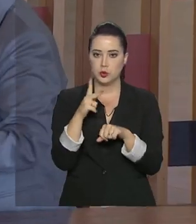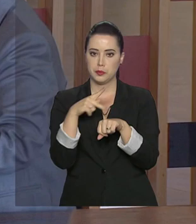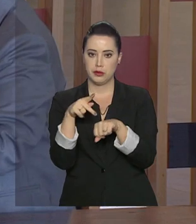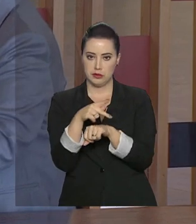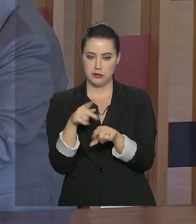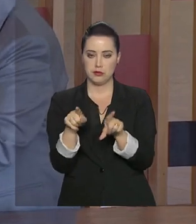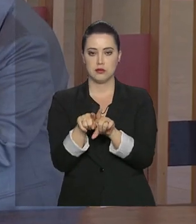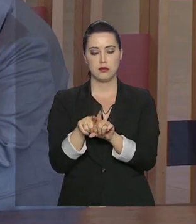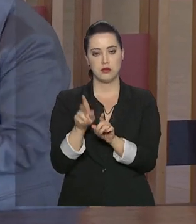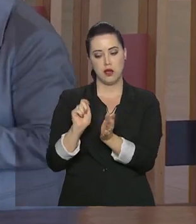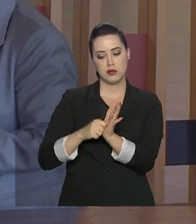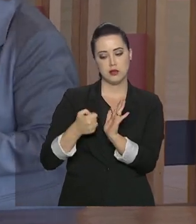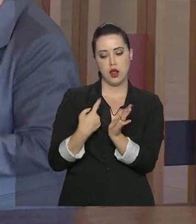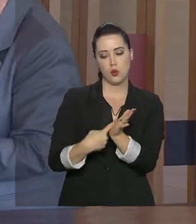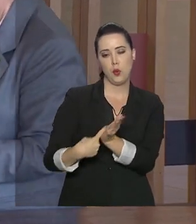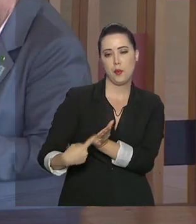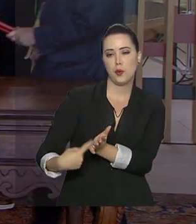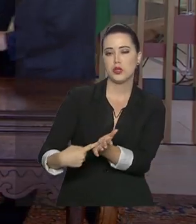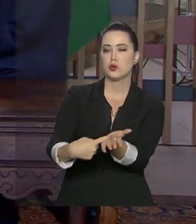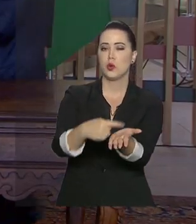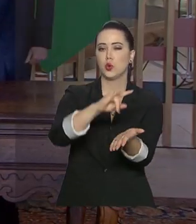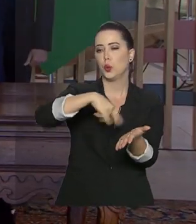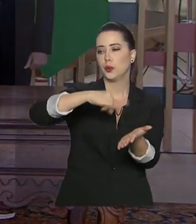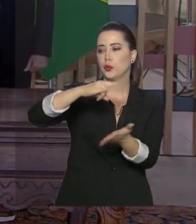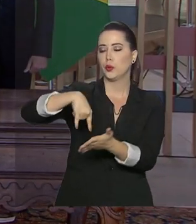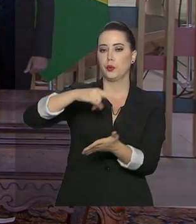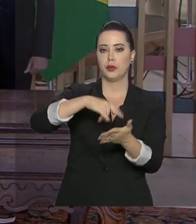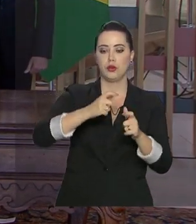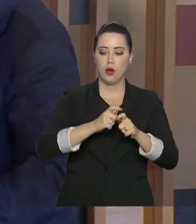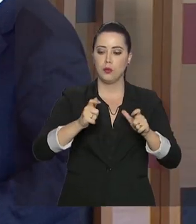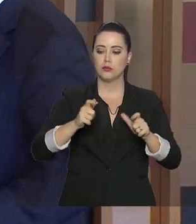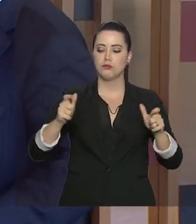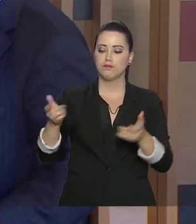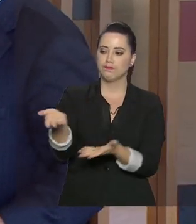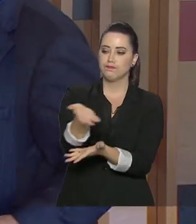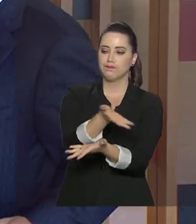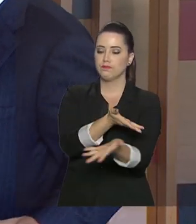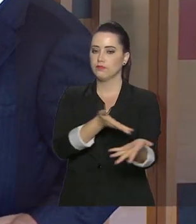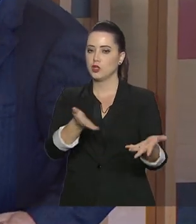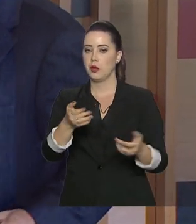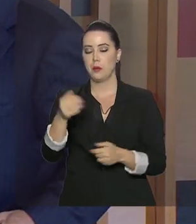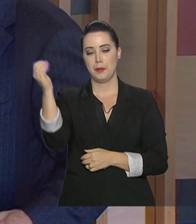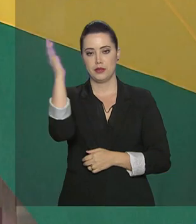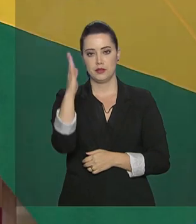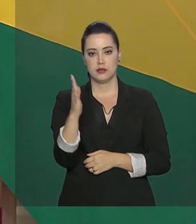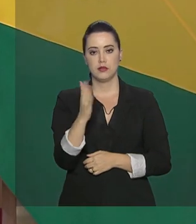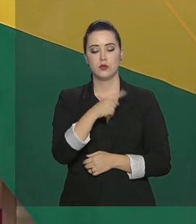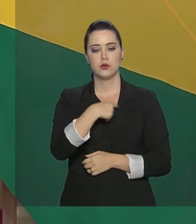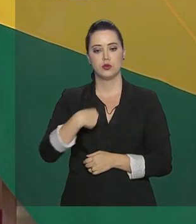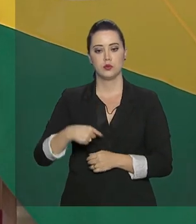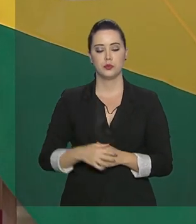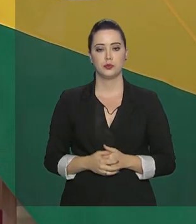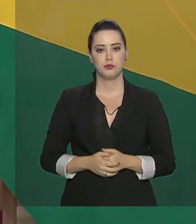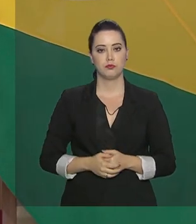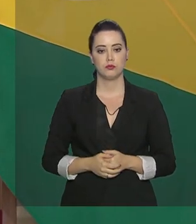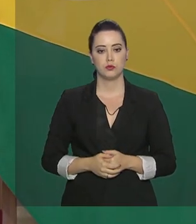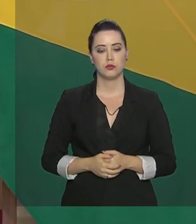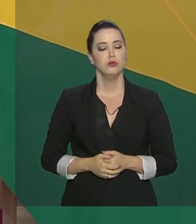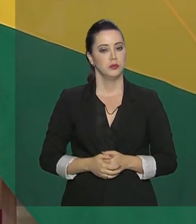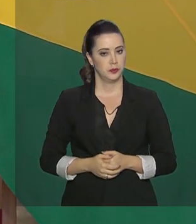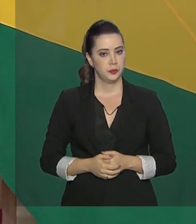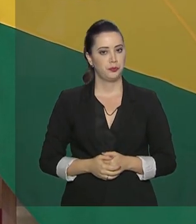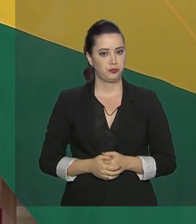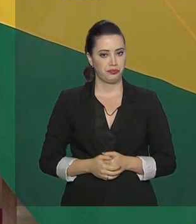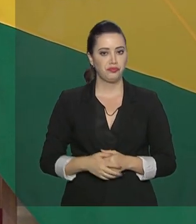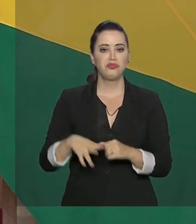assinaram diversos acordos que ampliam as parcerias entre brasil e china a china é o nosso